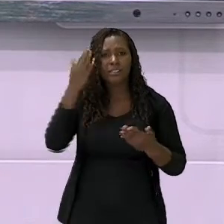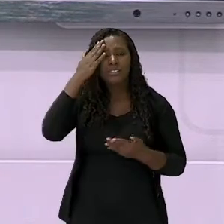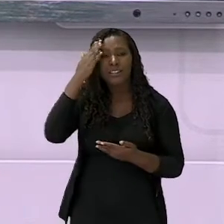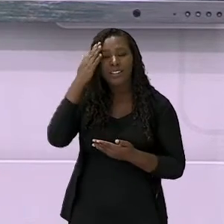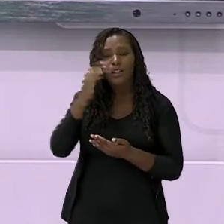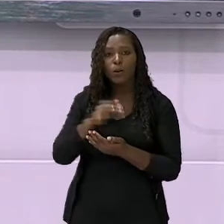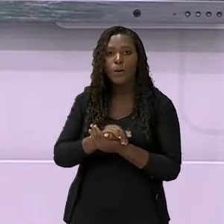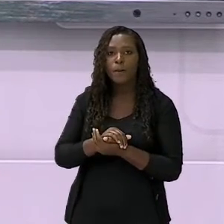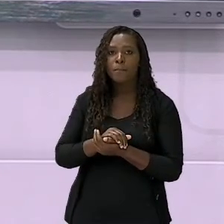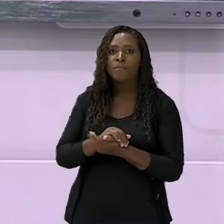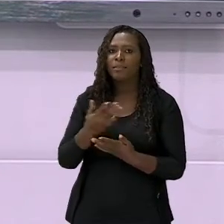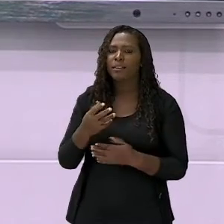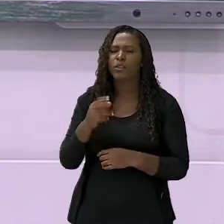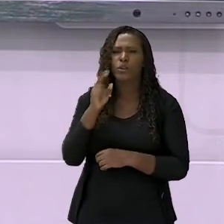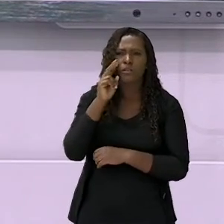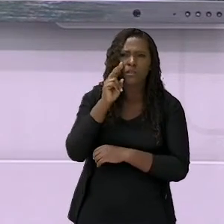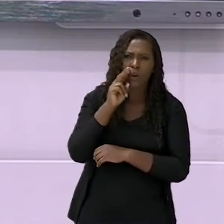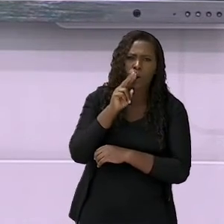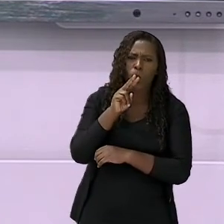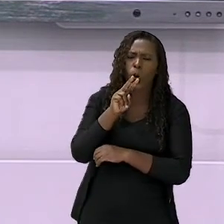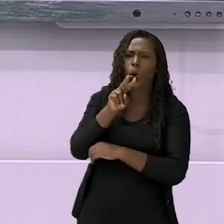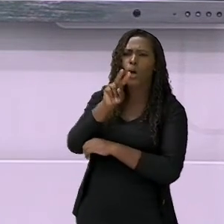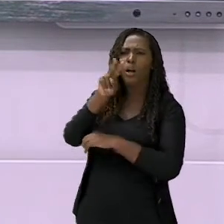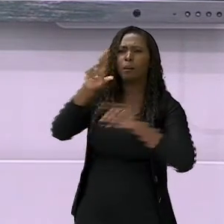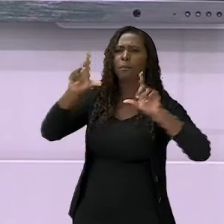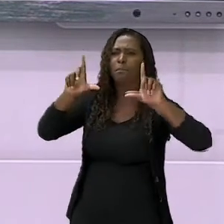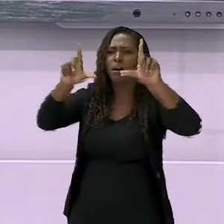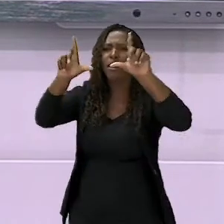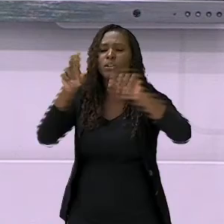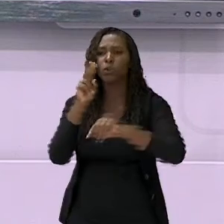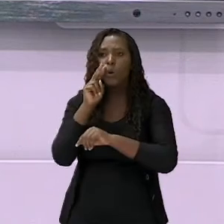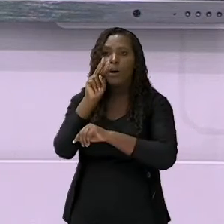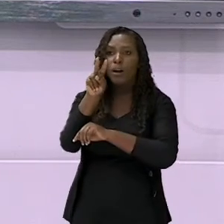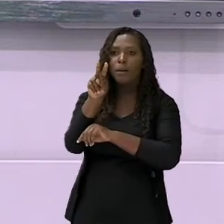dentro desse tipo de arte uma beleza profunda.